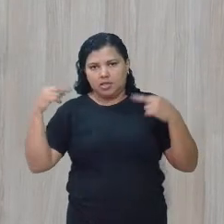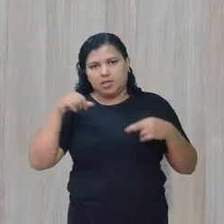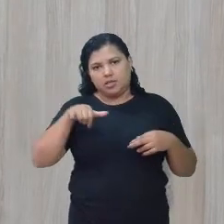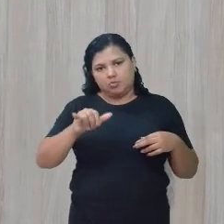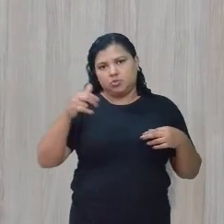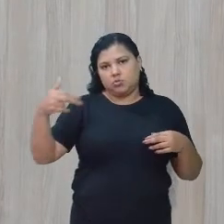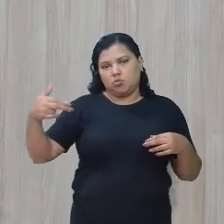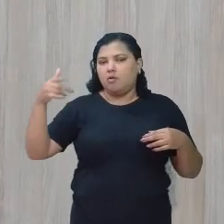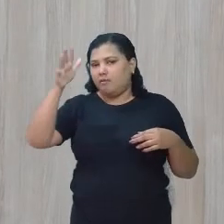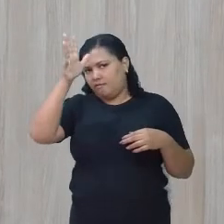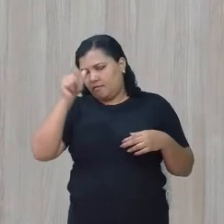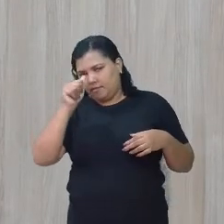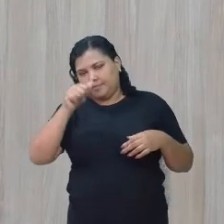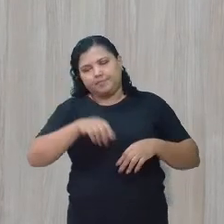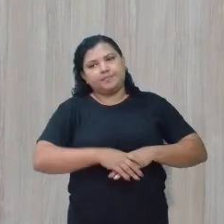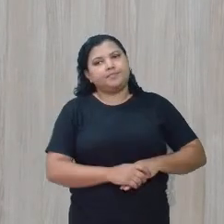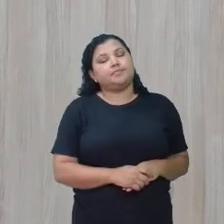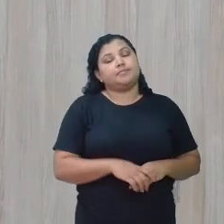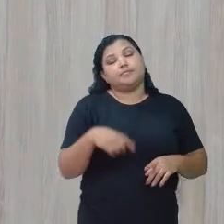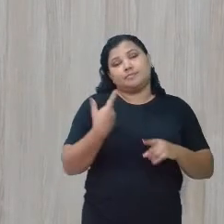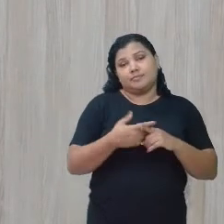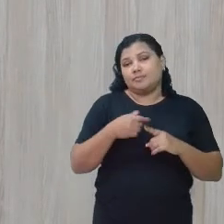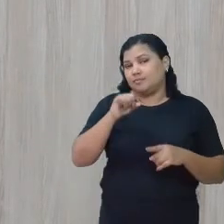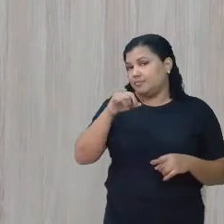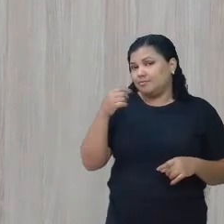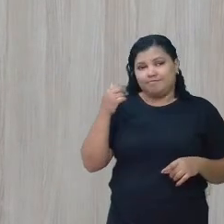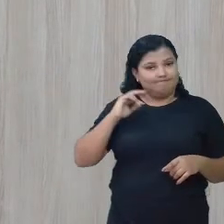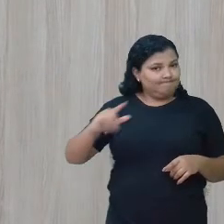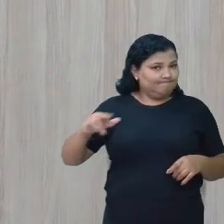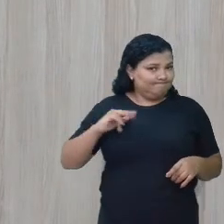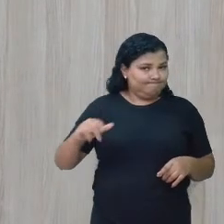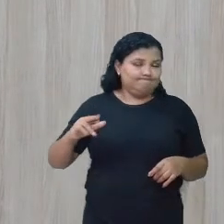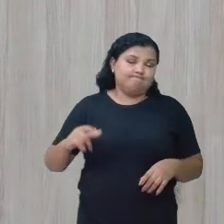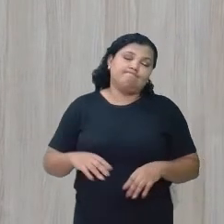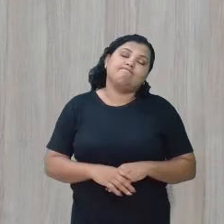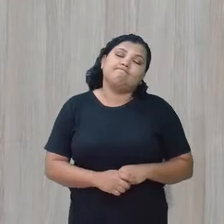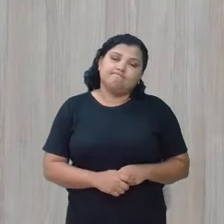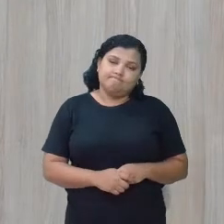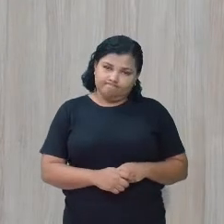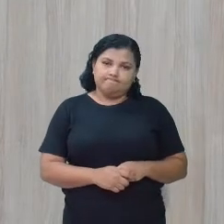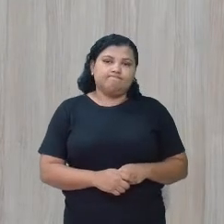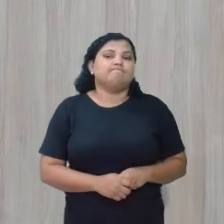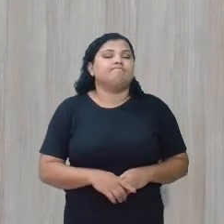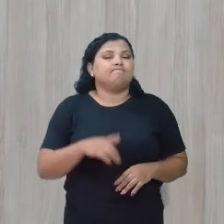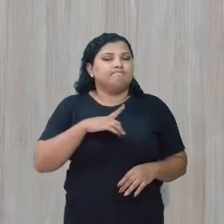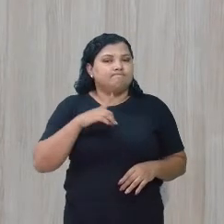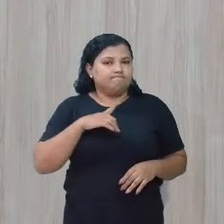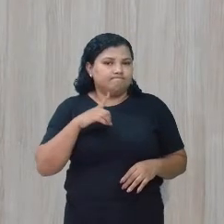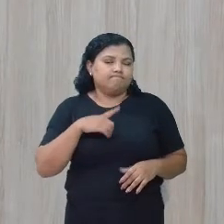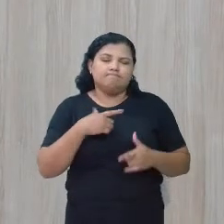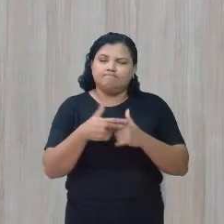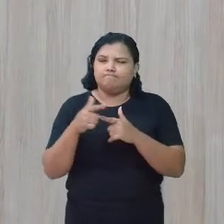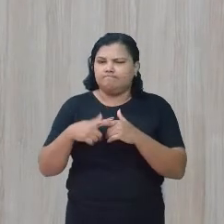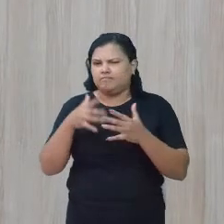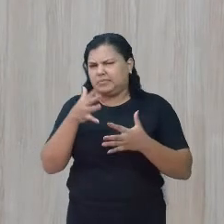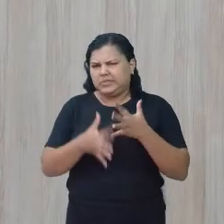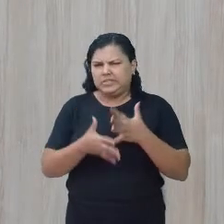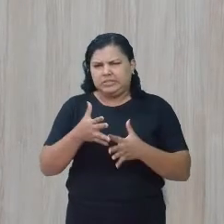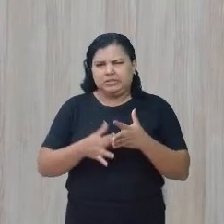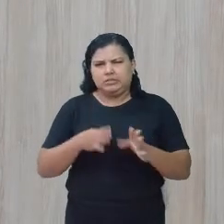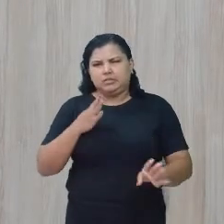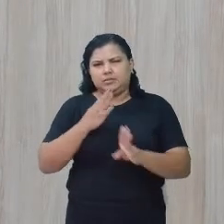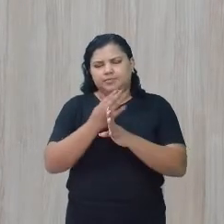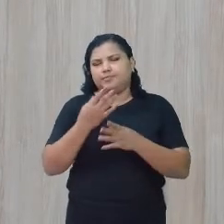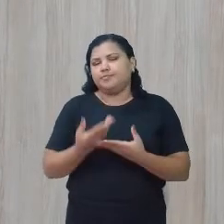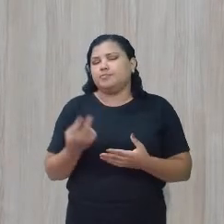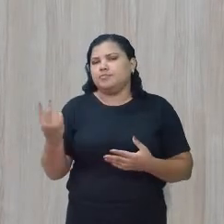Y é galinha, certo? Porque se você não anotar isso aí, você vai se confundir. Quando você encontrar esses